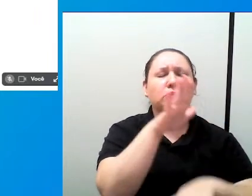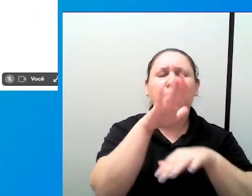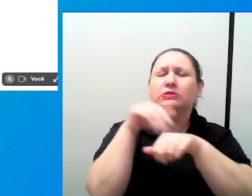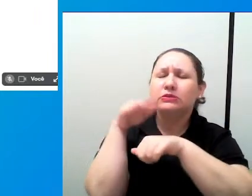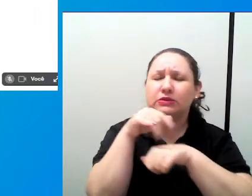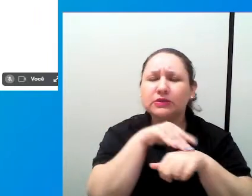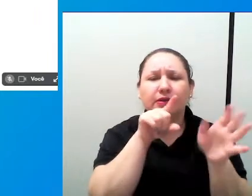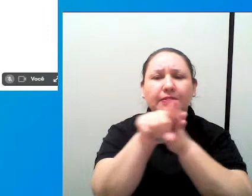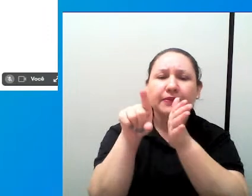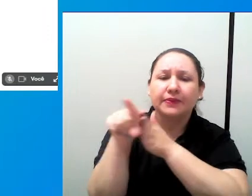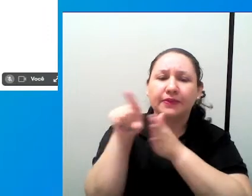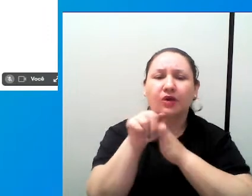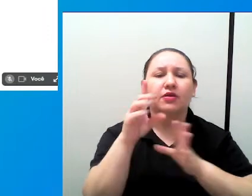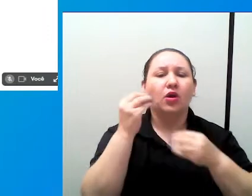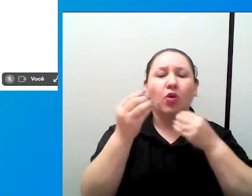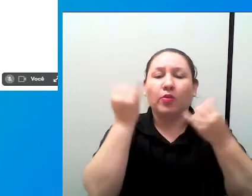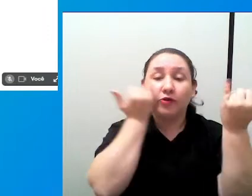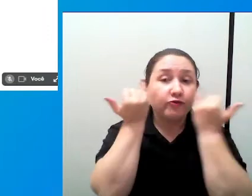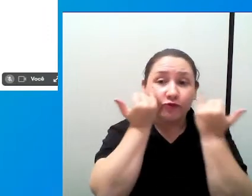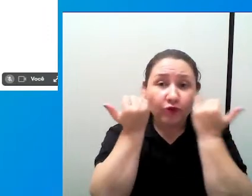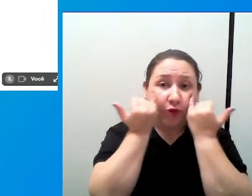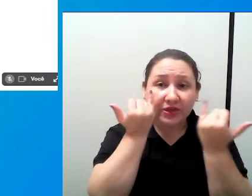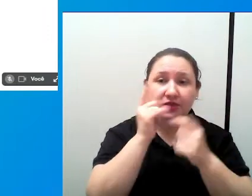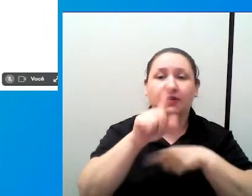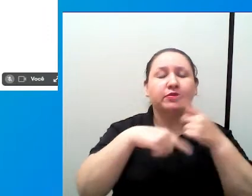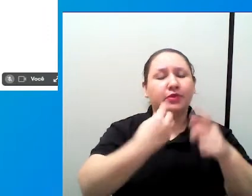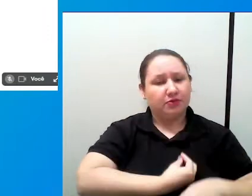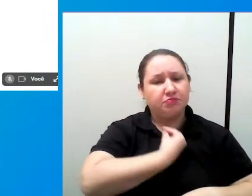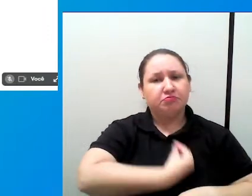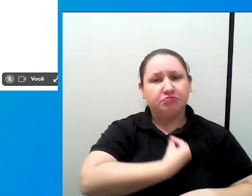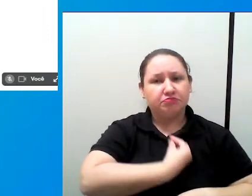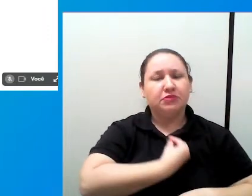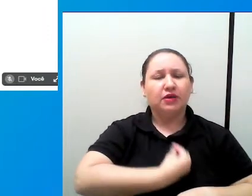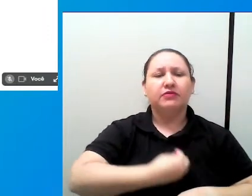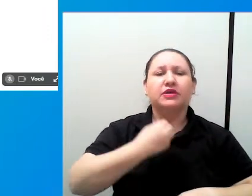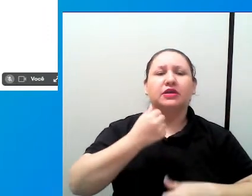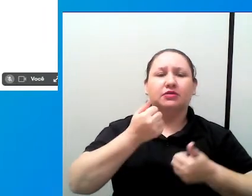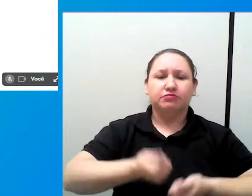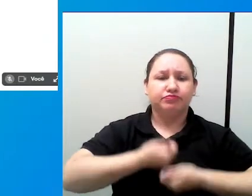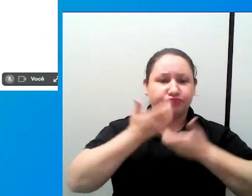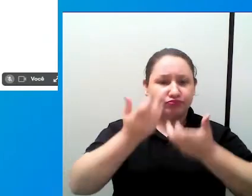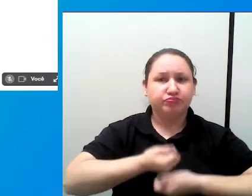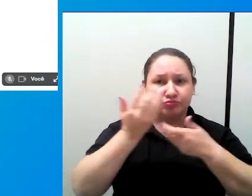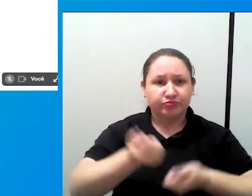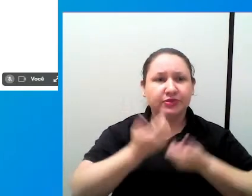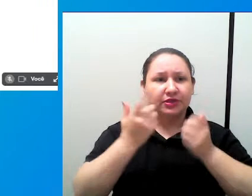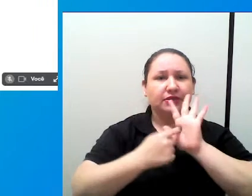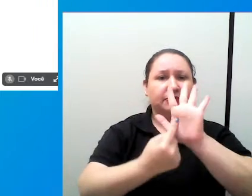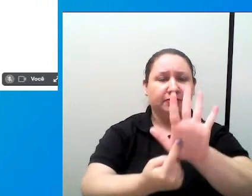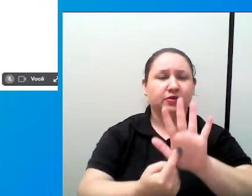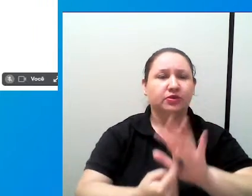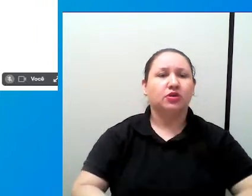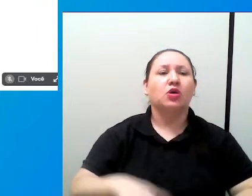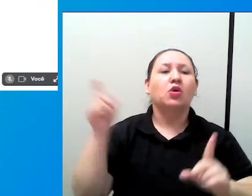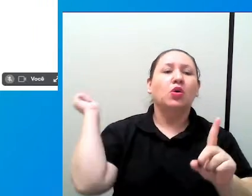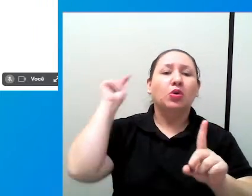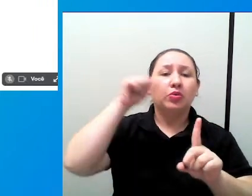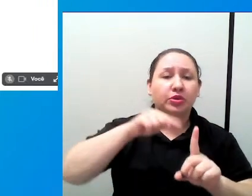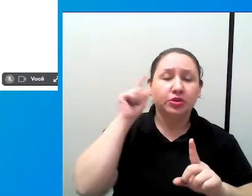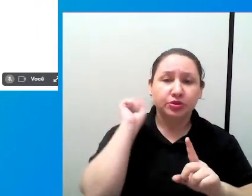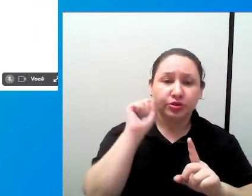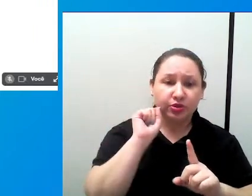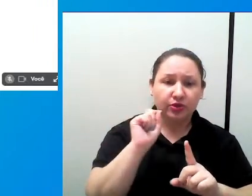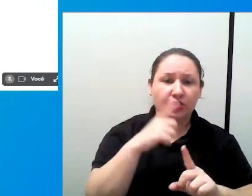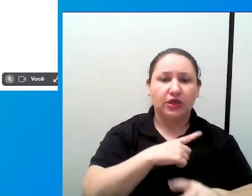E culminou nessa questão da história de vida. Temos aqui o foto da exposição. Ela teve a